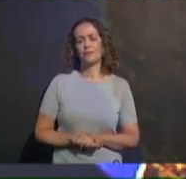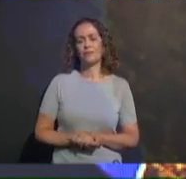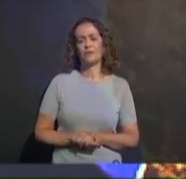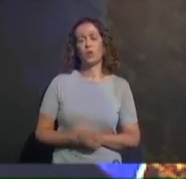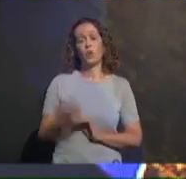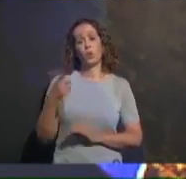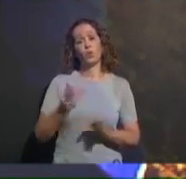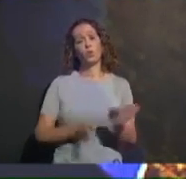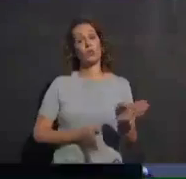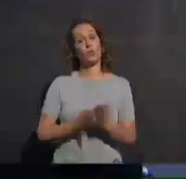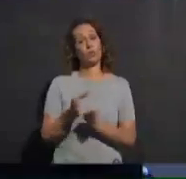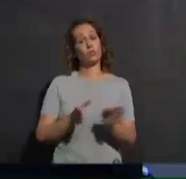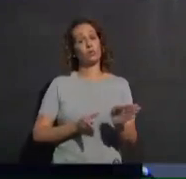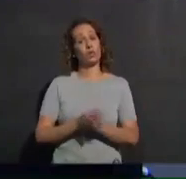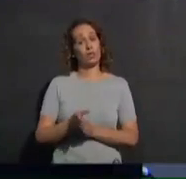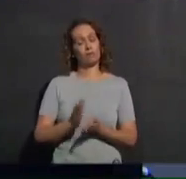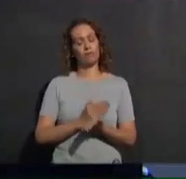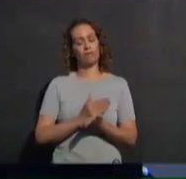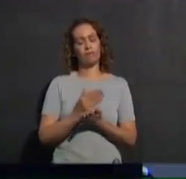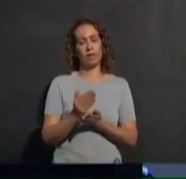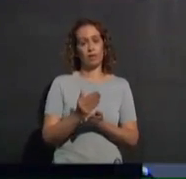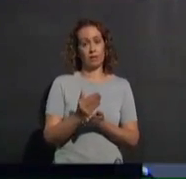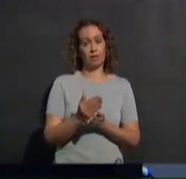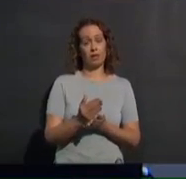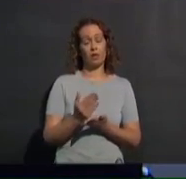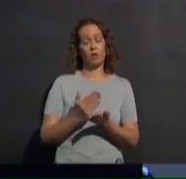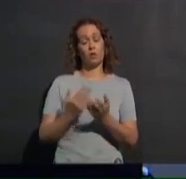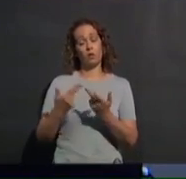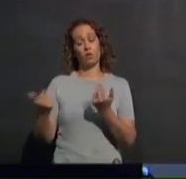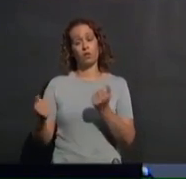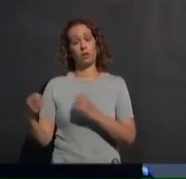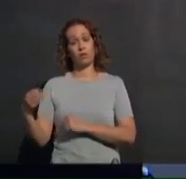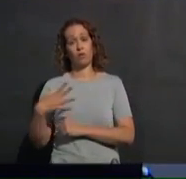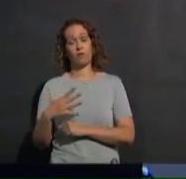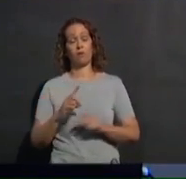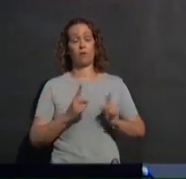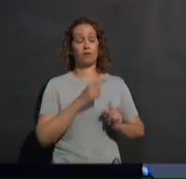Outro conselho, comece algo novo sem abandonar a coisa velha.